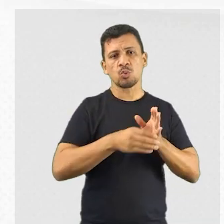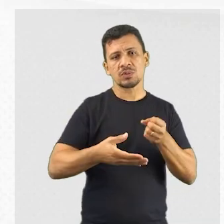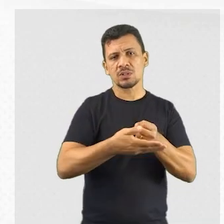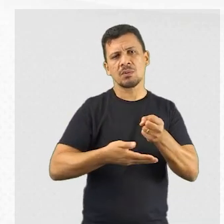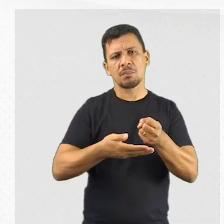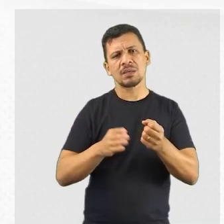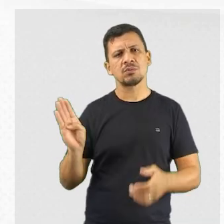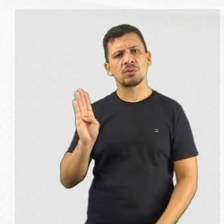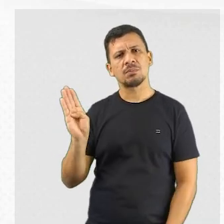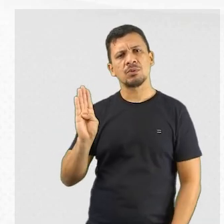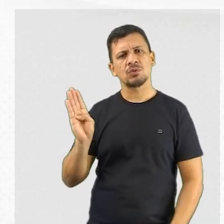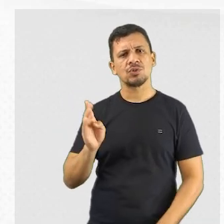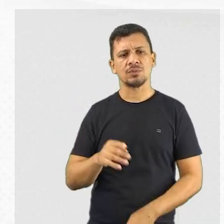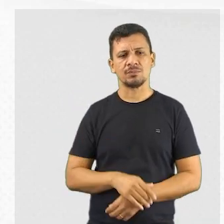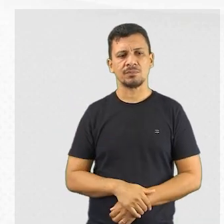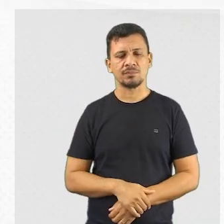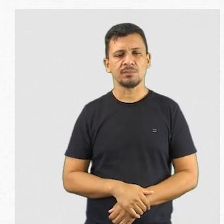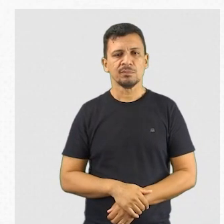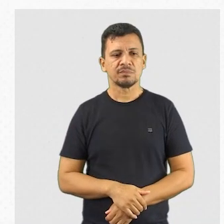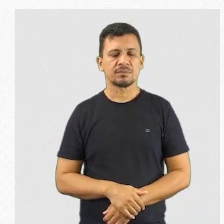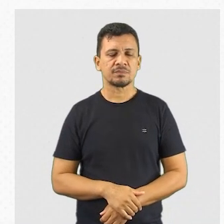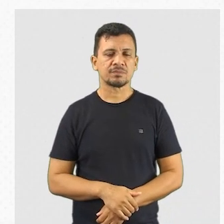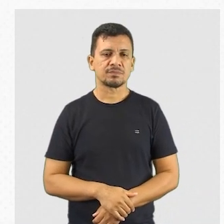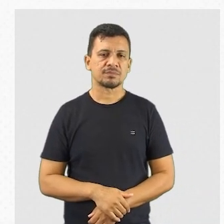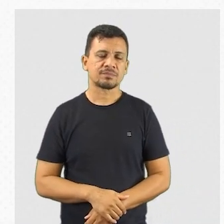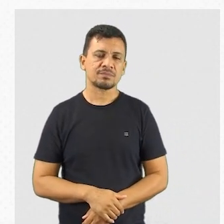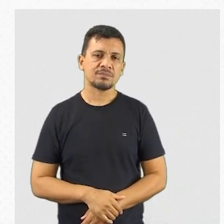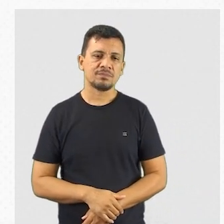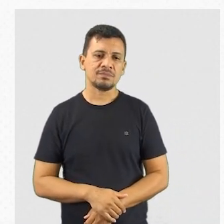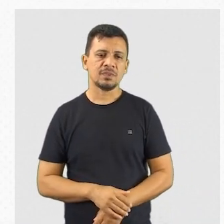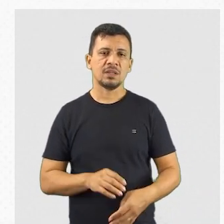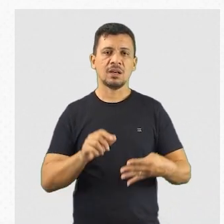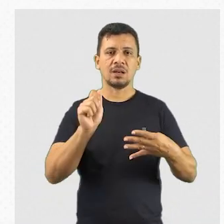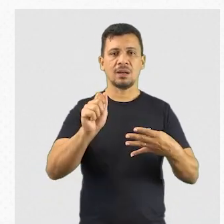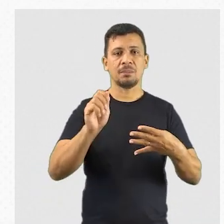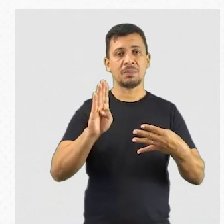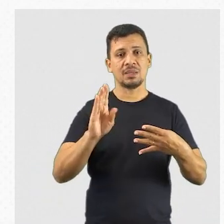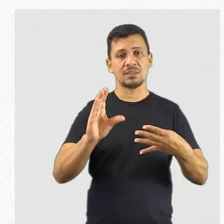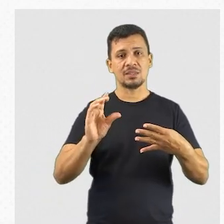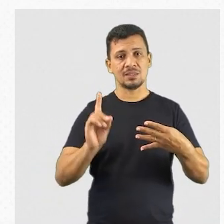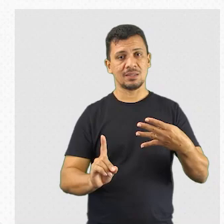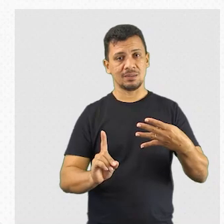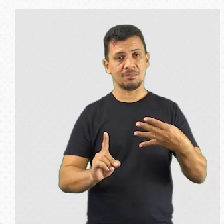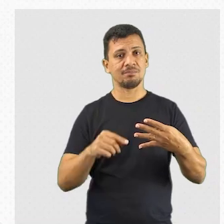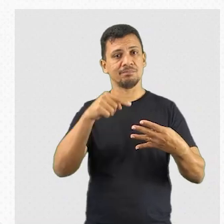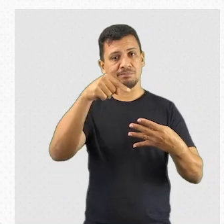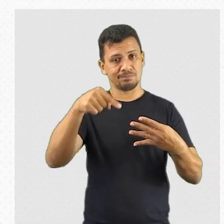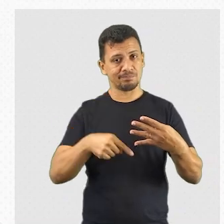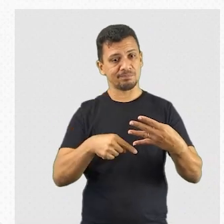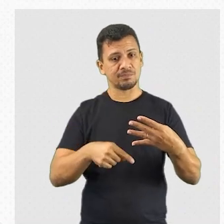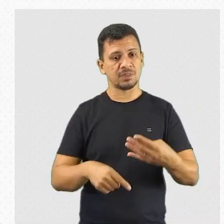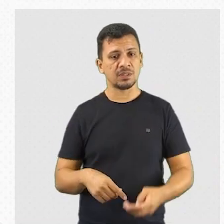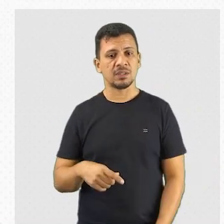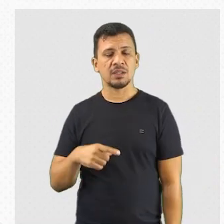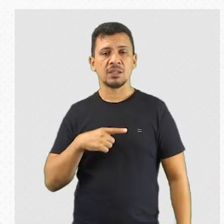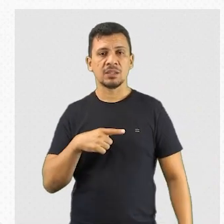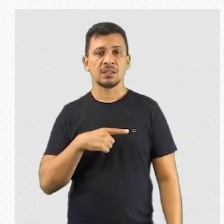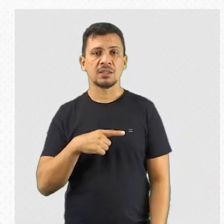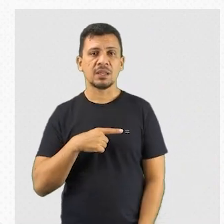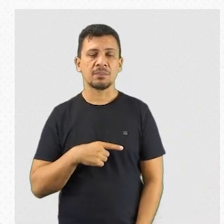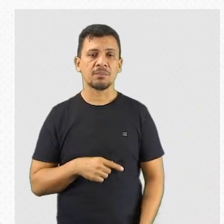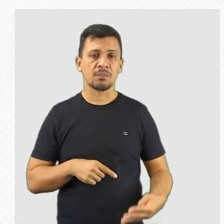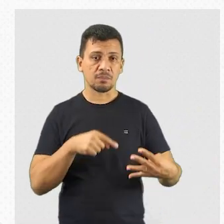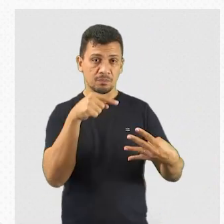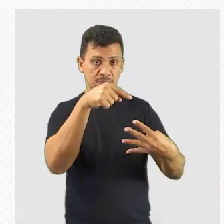biologia? Então, pessoal, nessa questão, a gente tem a letra A, a letra B, a letra C e a letra D. Tem uma dessas